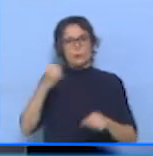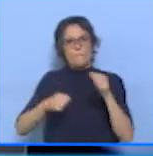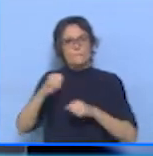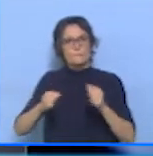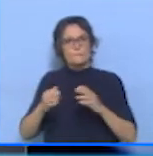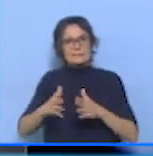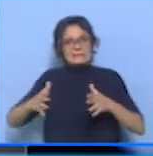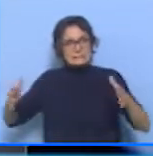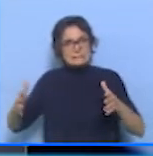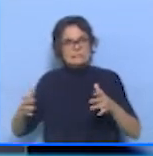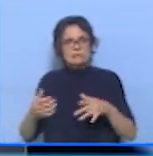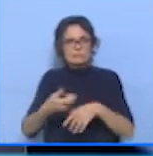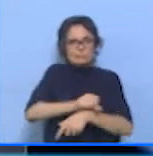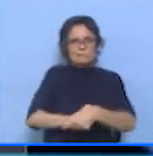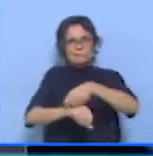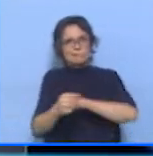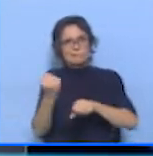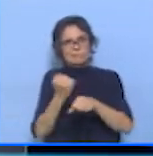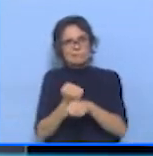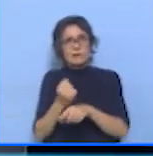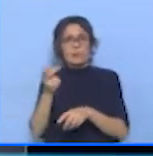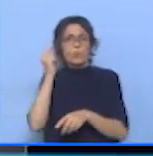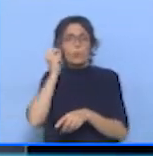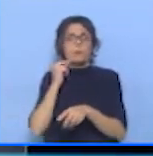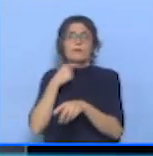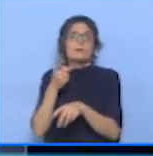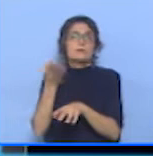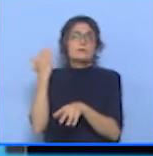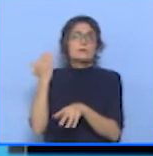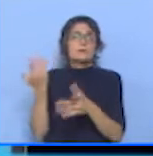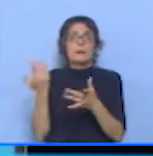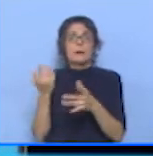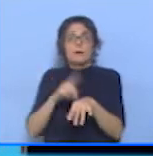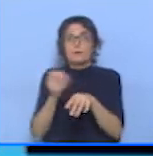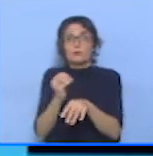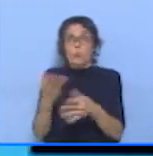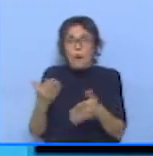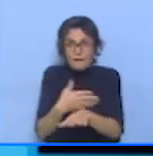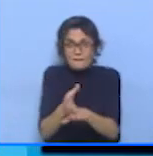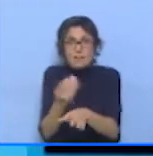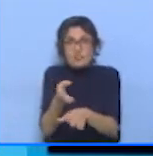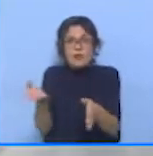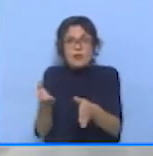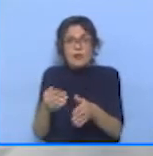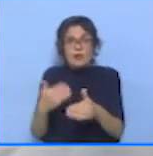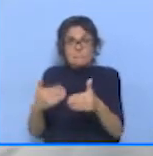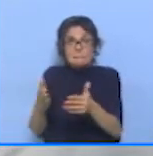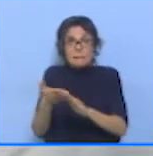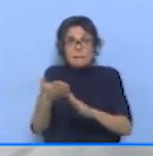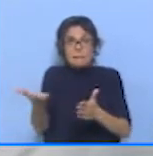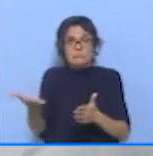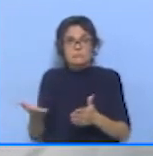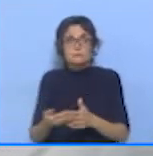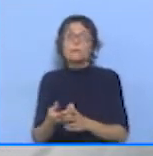de urgência. Realmente o Guterres dizia a verdade que não há tempo, porque já estamos atrasados. Já estamos atrasados, claro. E em cada ano vamos vendo em Portugal,